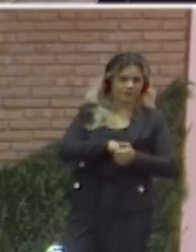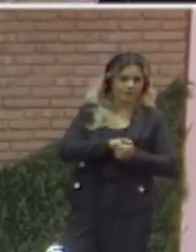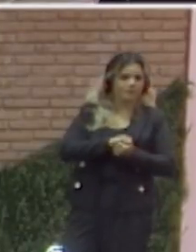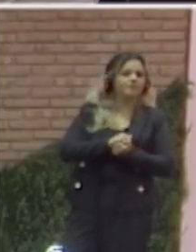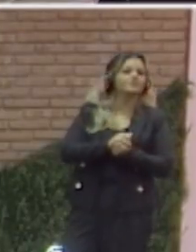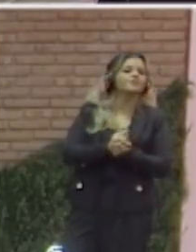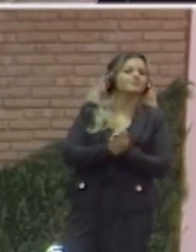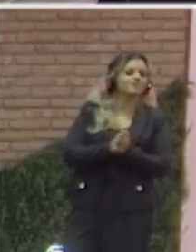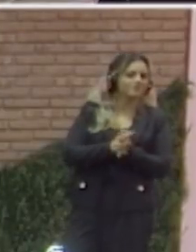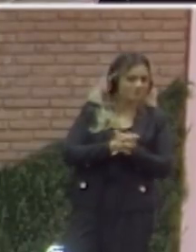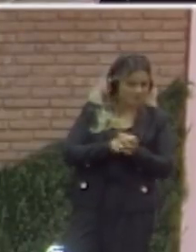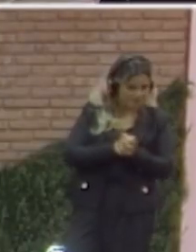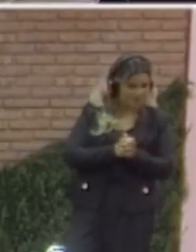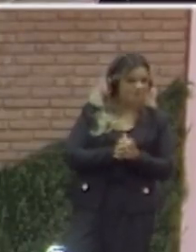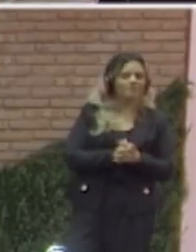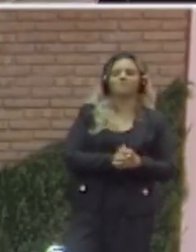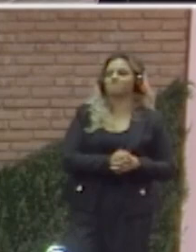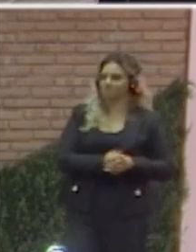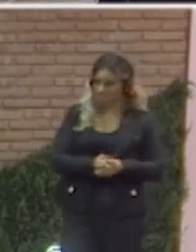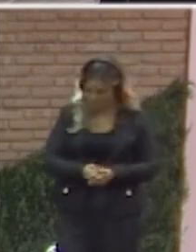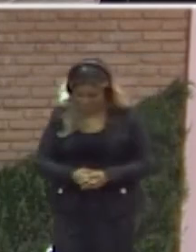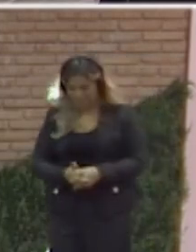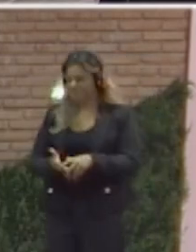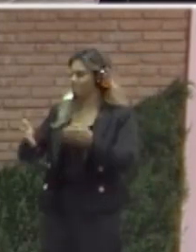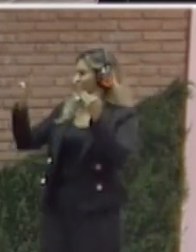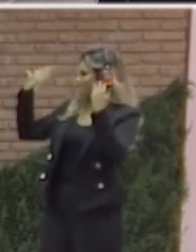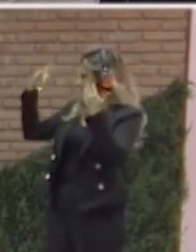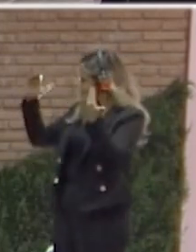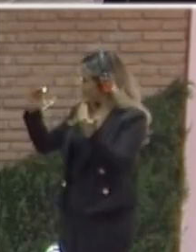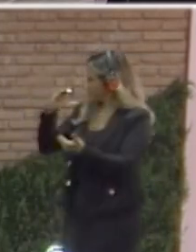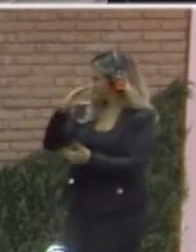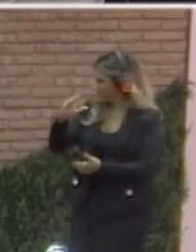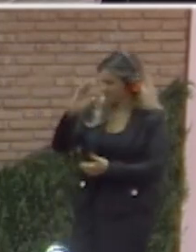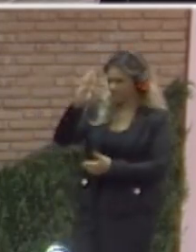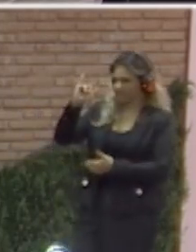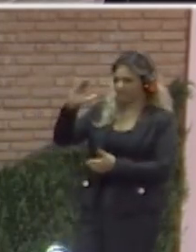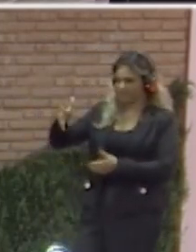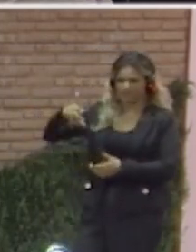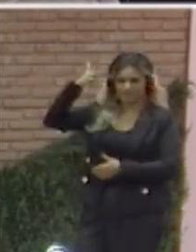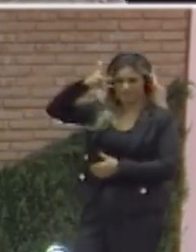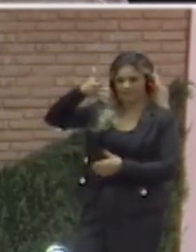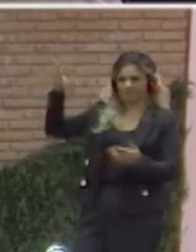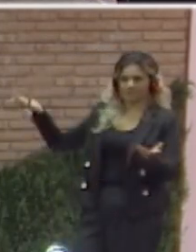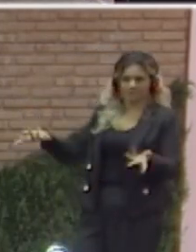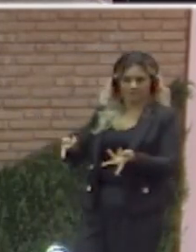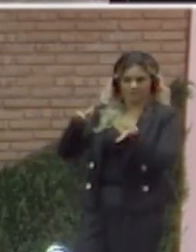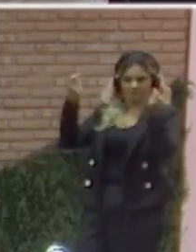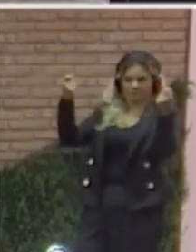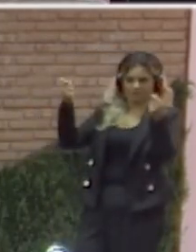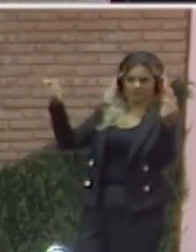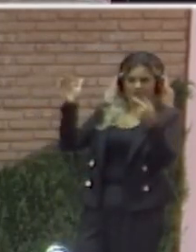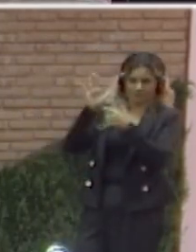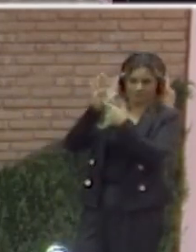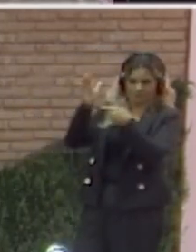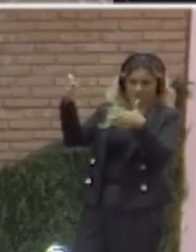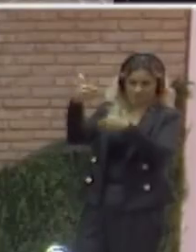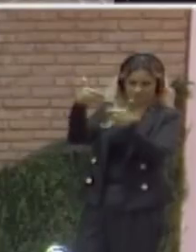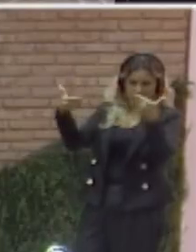Obrigado. De parabéns mais uma vez à CEBIC, à nossa Comate e aos palestrantes pela brilhante apresentação.